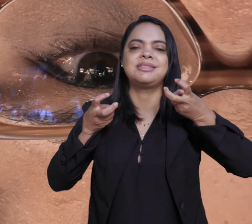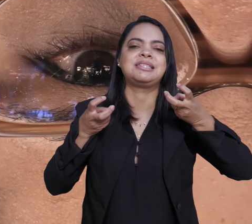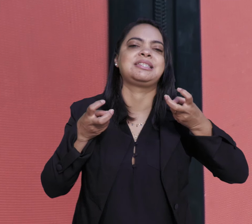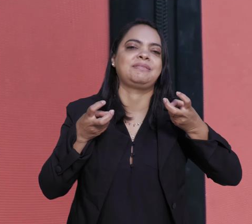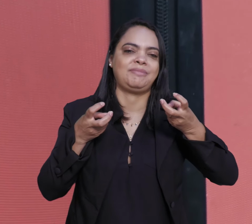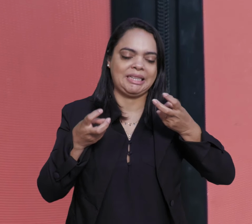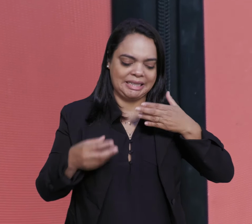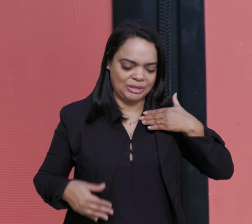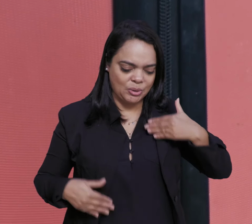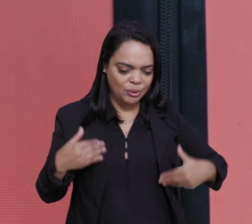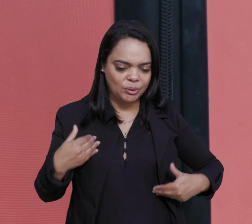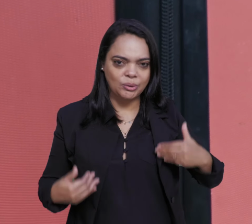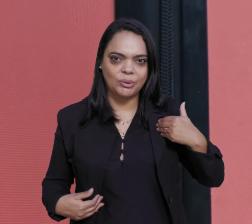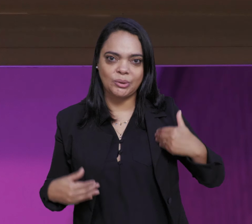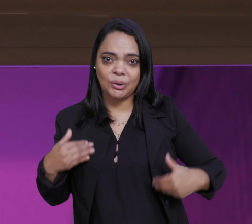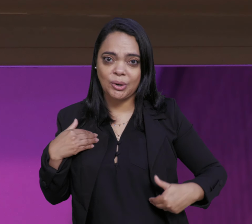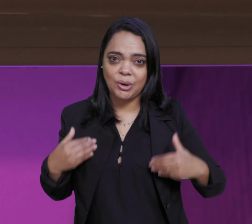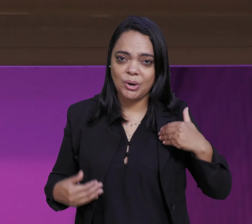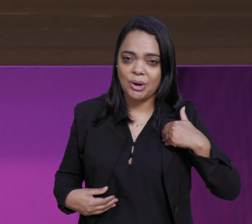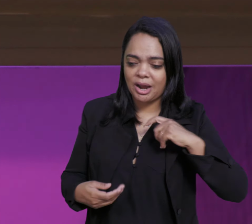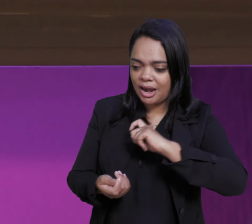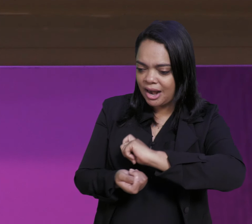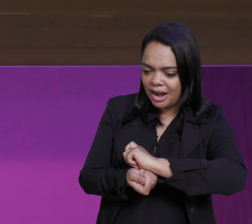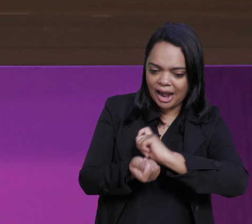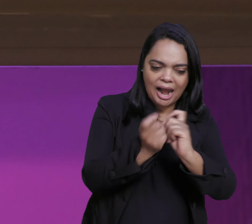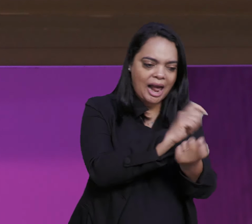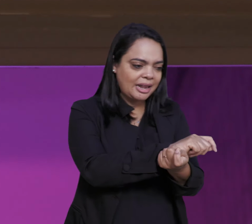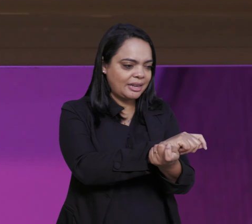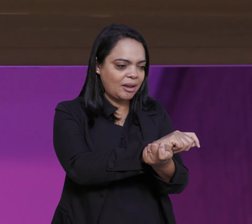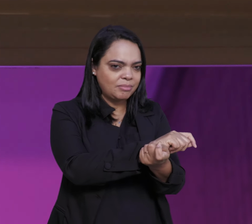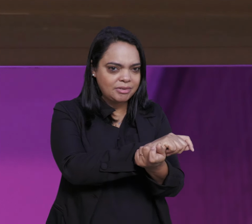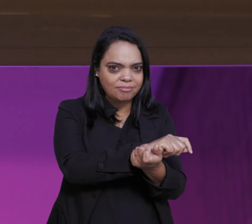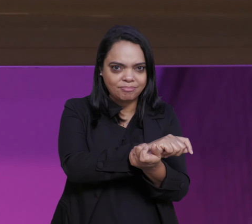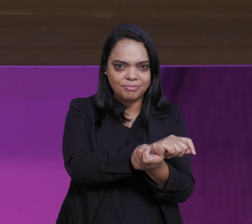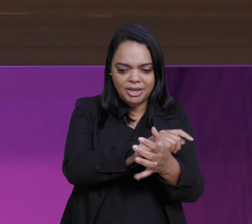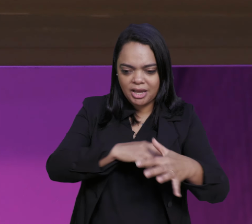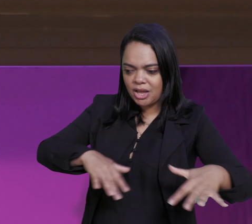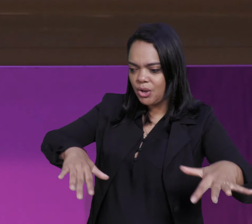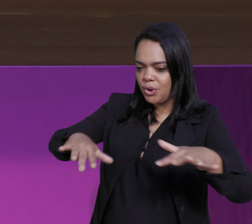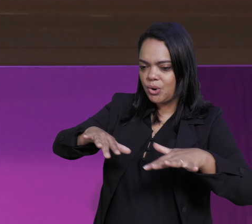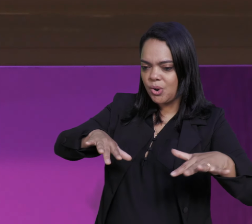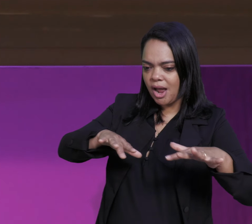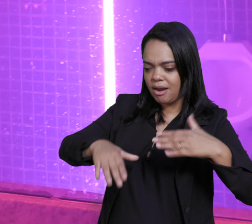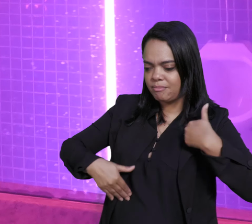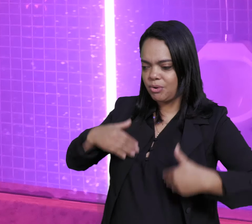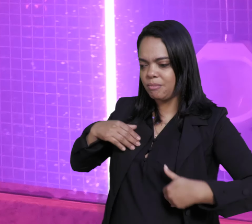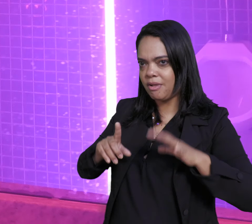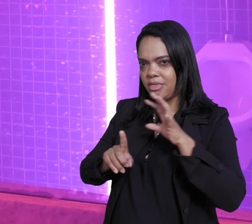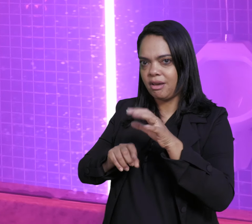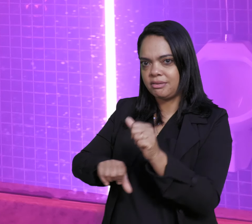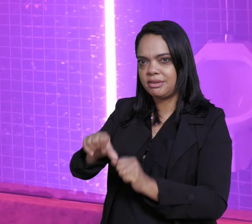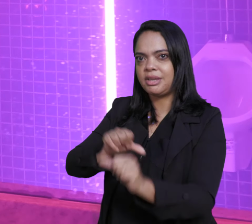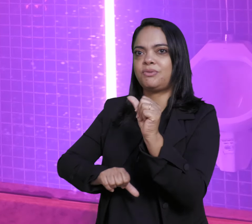que ele se adapta e ele transforma o espaço geográfico também.